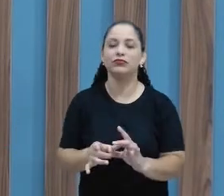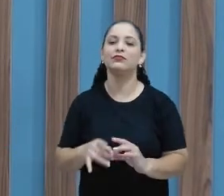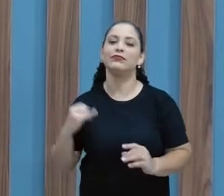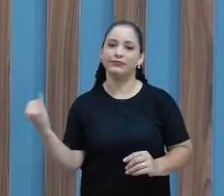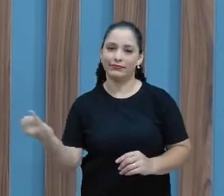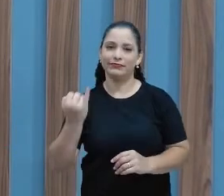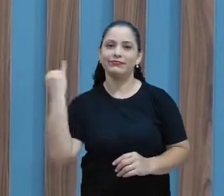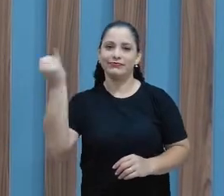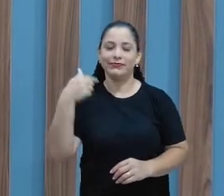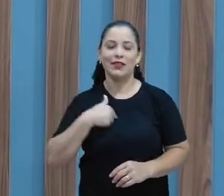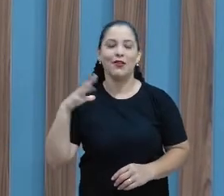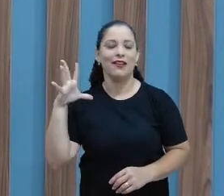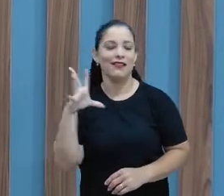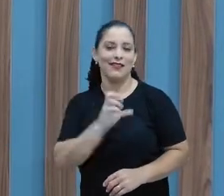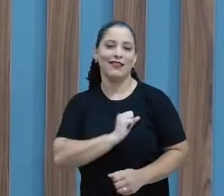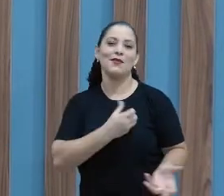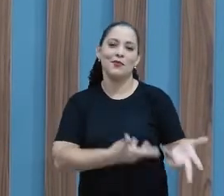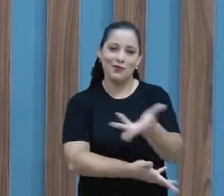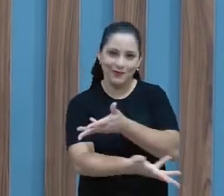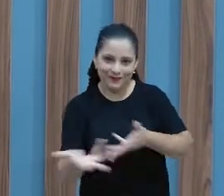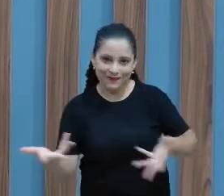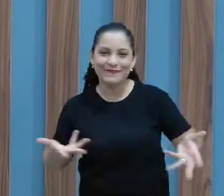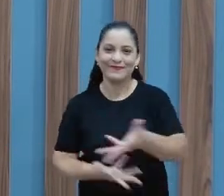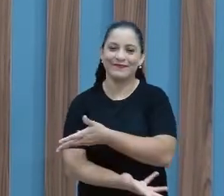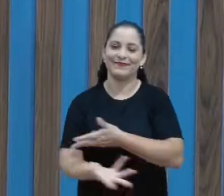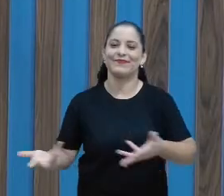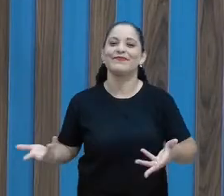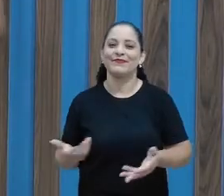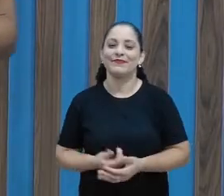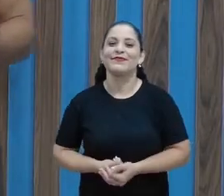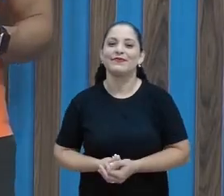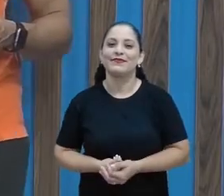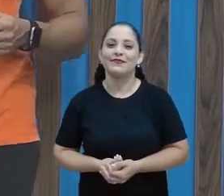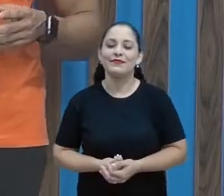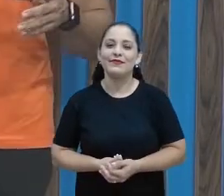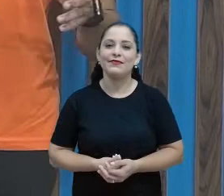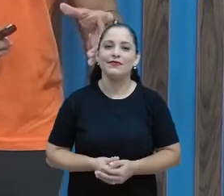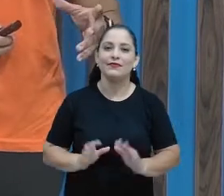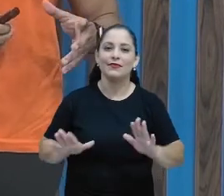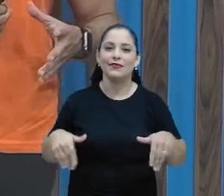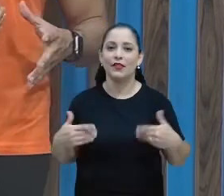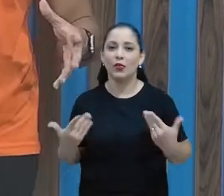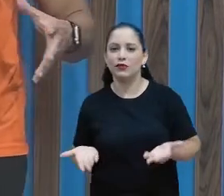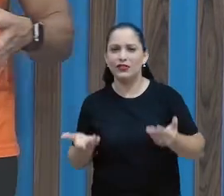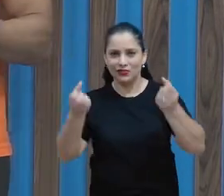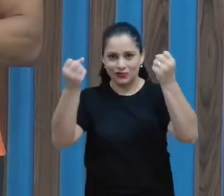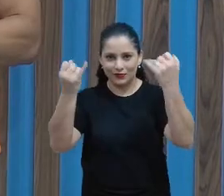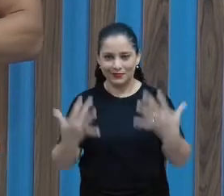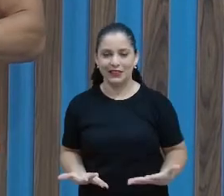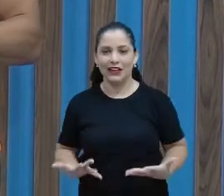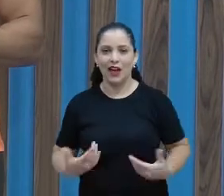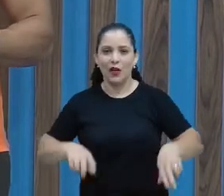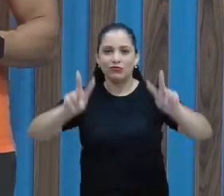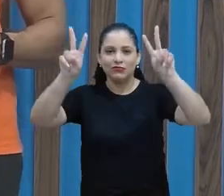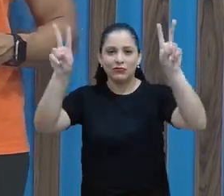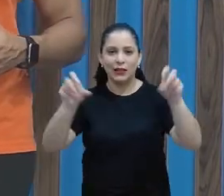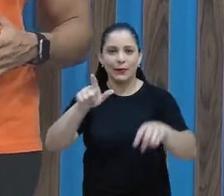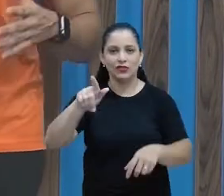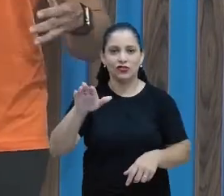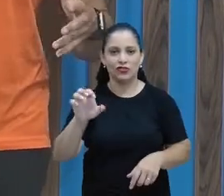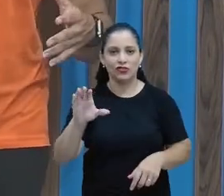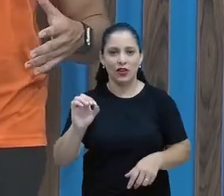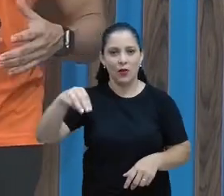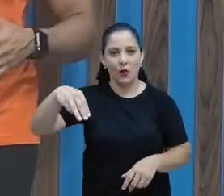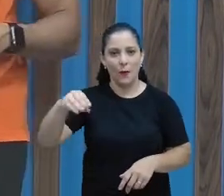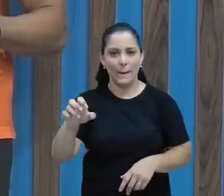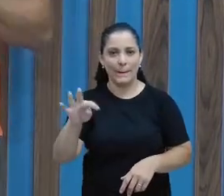E eu amo fazer isso, né? Quando a gente fala dessa questão de geometria ligado, né, à arte,